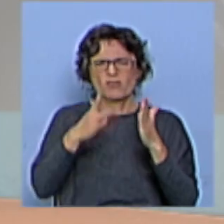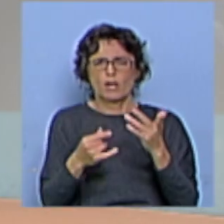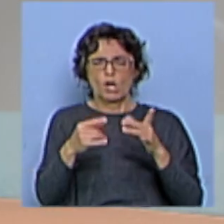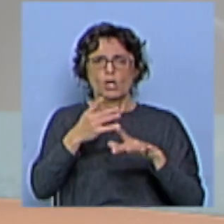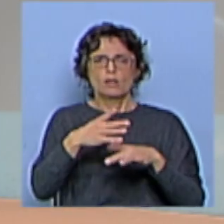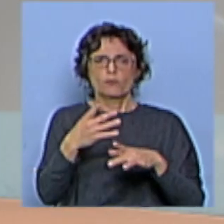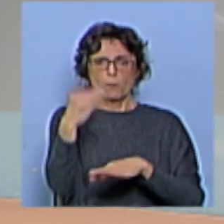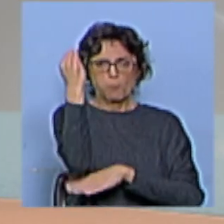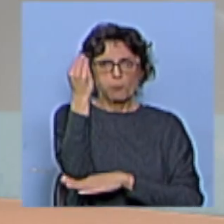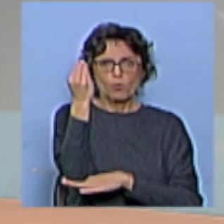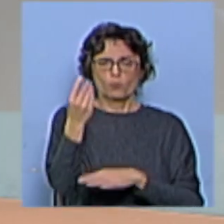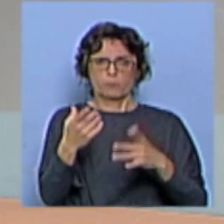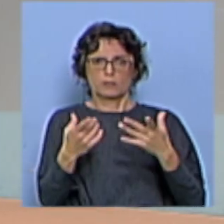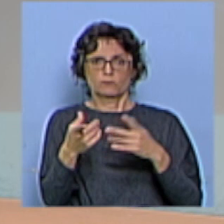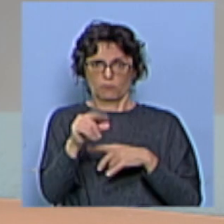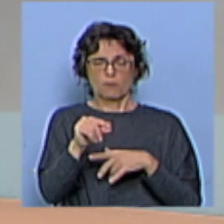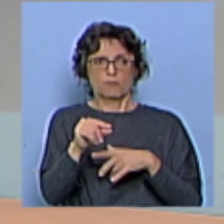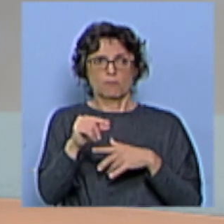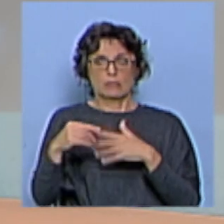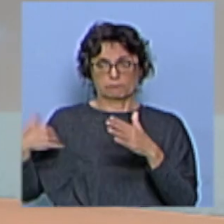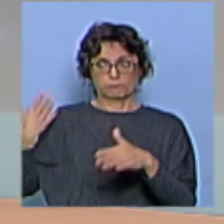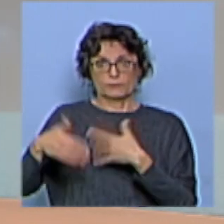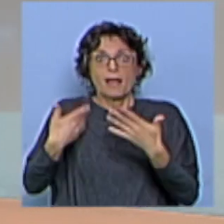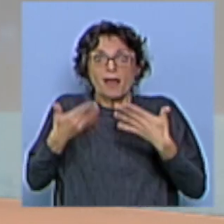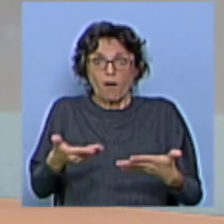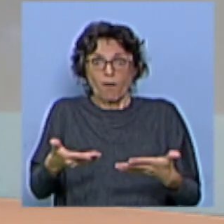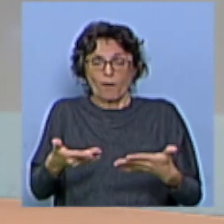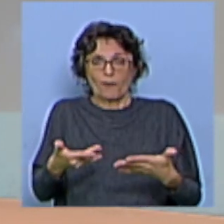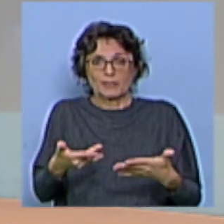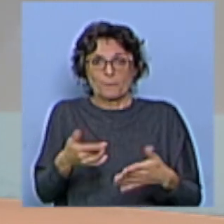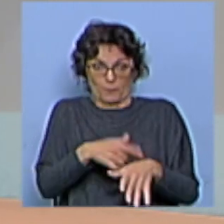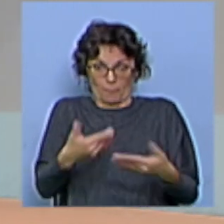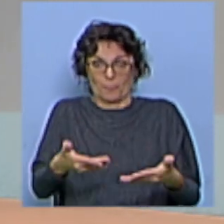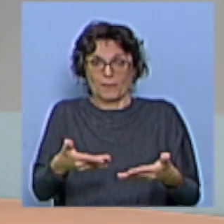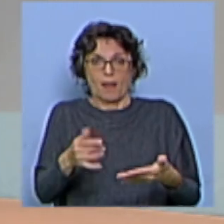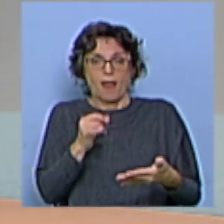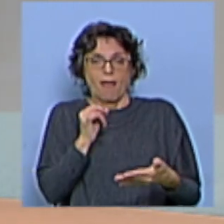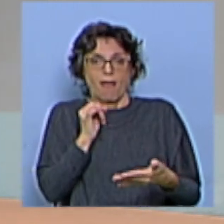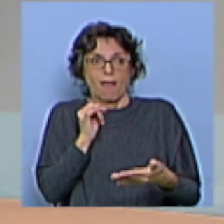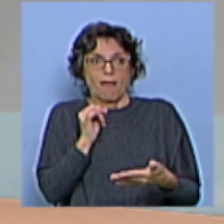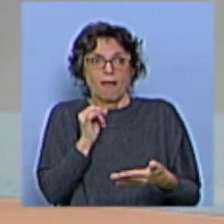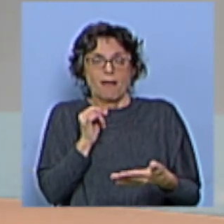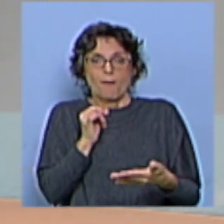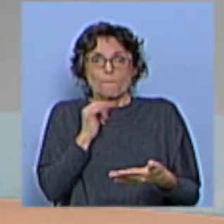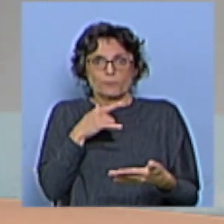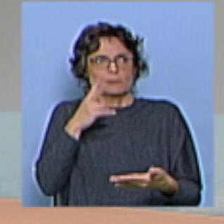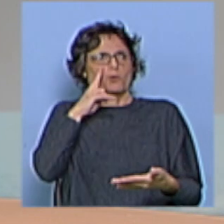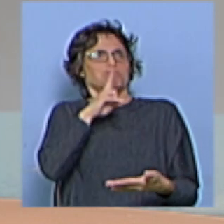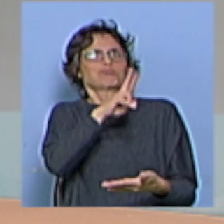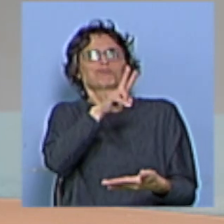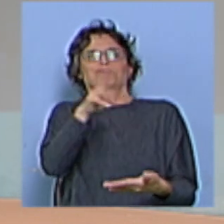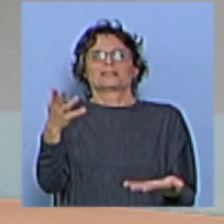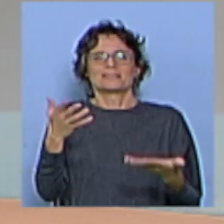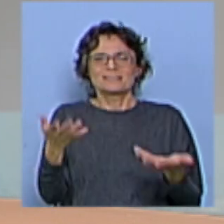estão em curso e que estiveram em curso, e neste momento já é possível perceber o esplendor de muitos desses locais